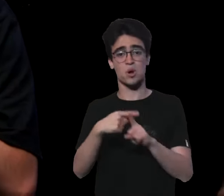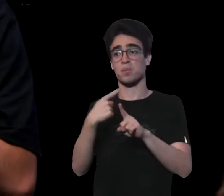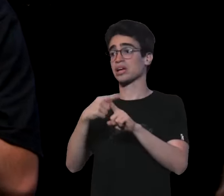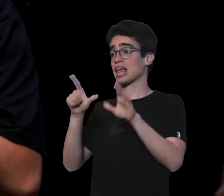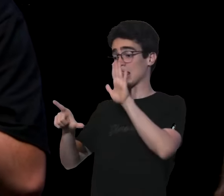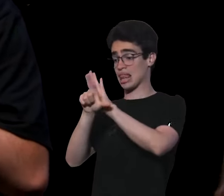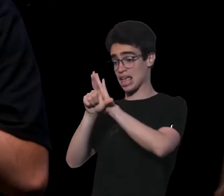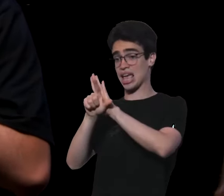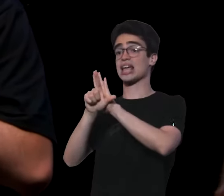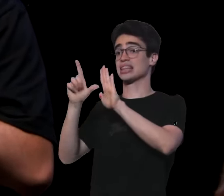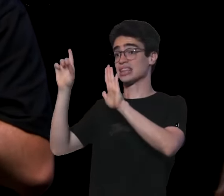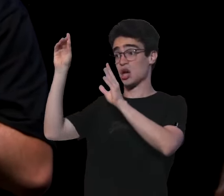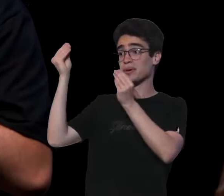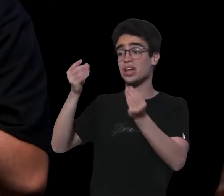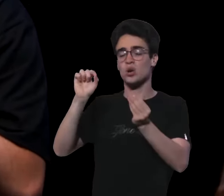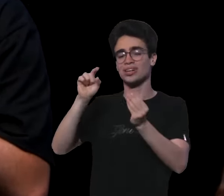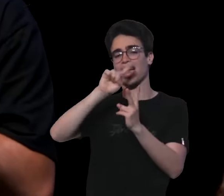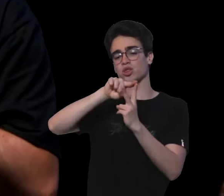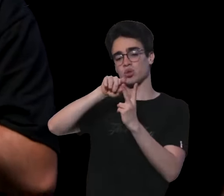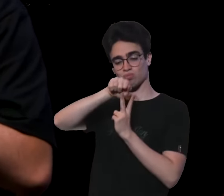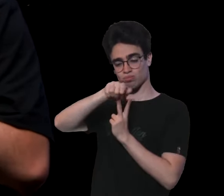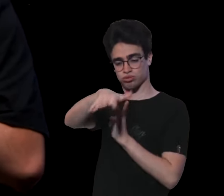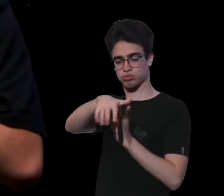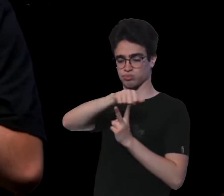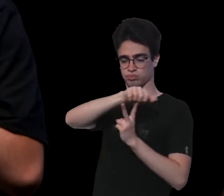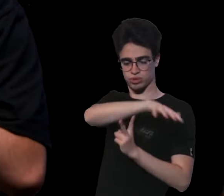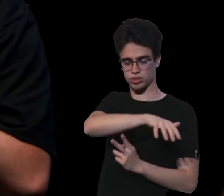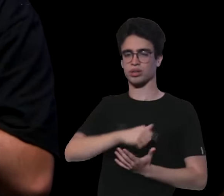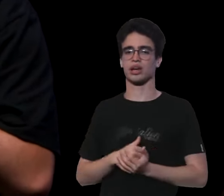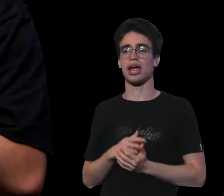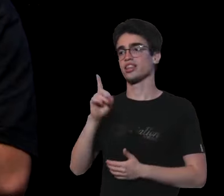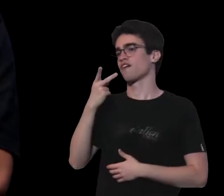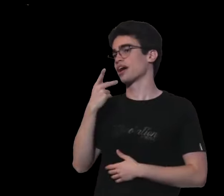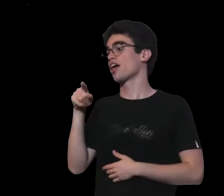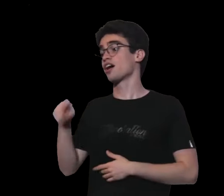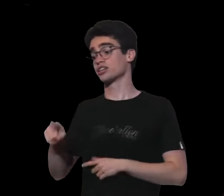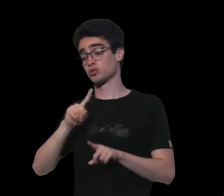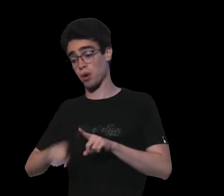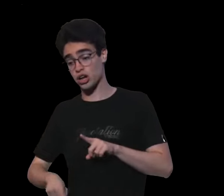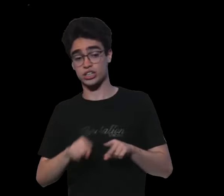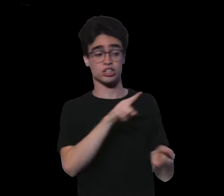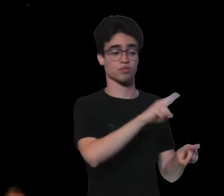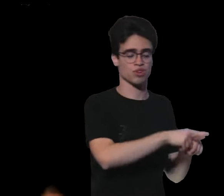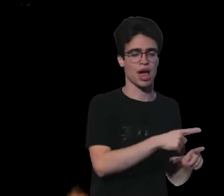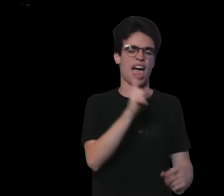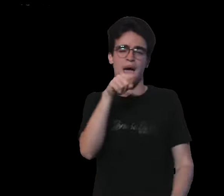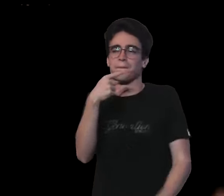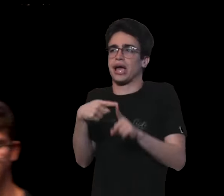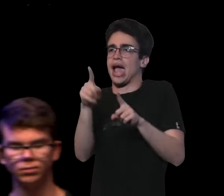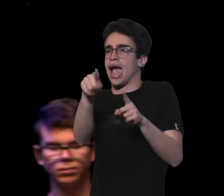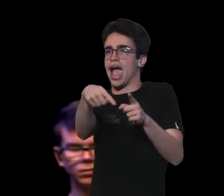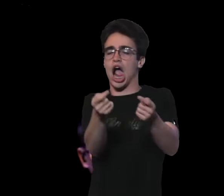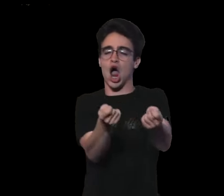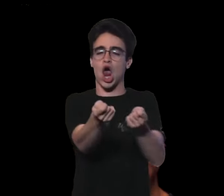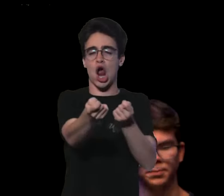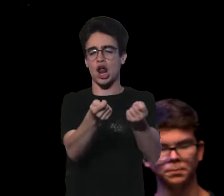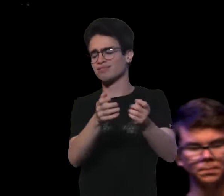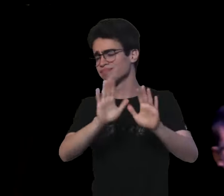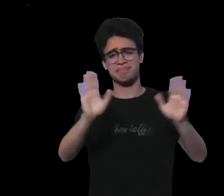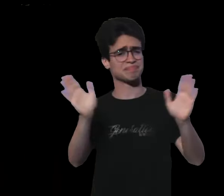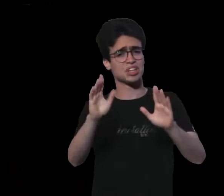2 leis. E Ele diz: faça isso, não faça aquilo. Não é porque Deus quer te controlar. Ele te criou, Ele sabe